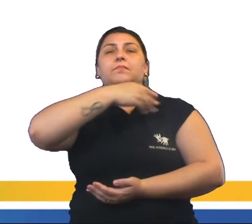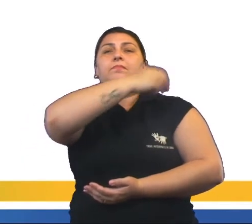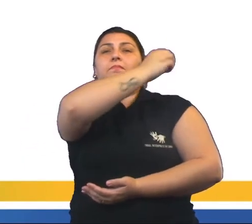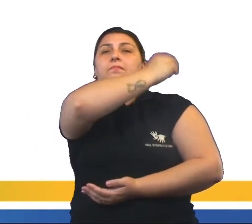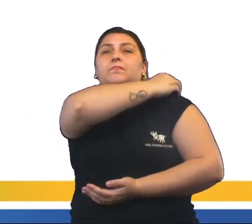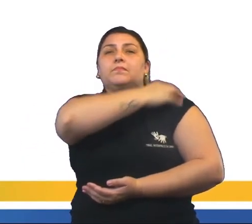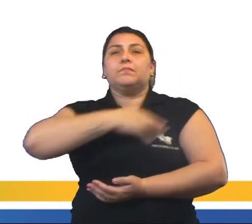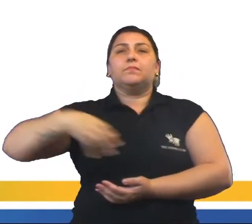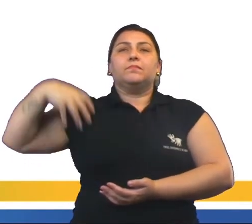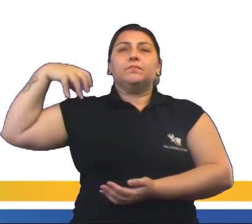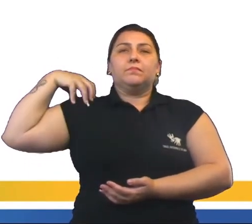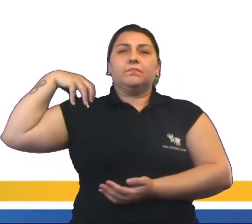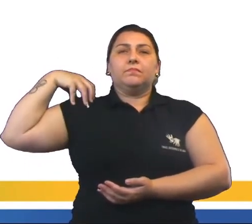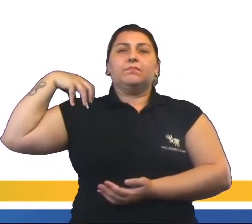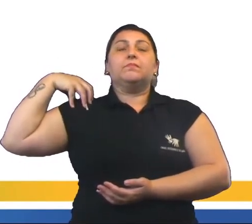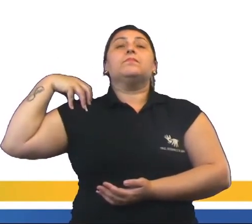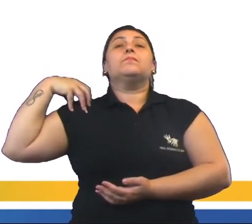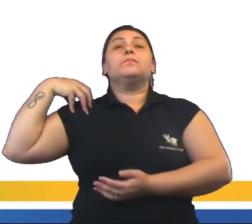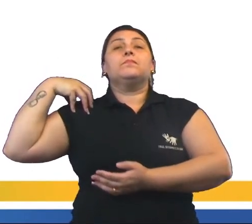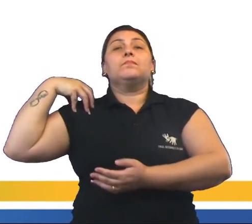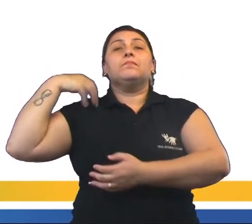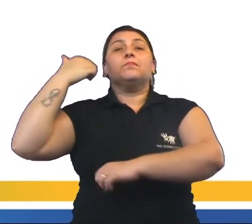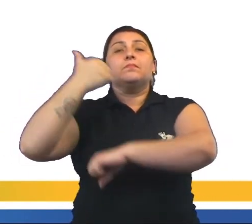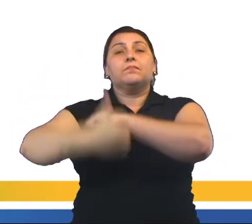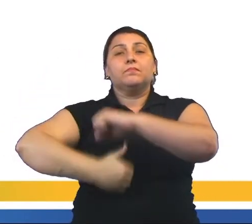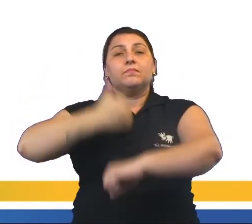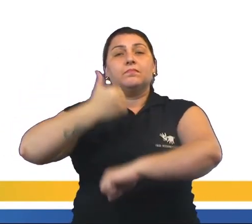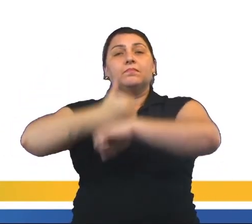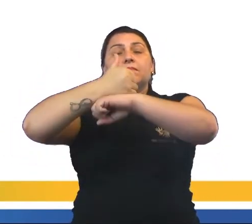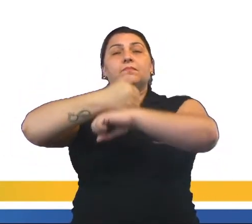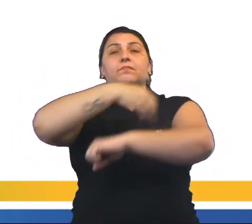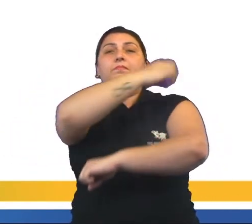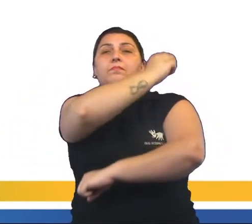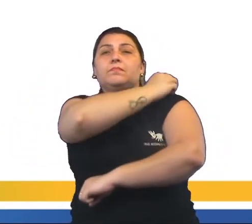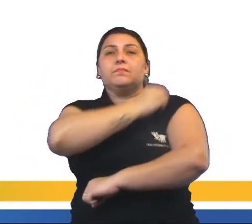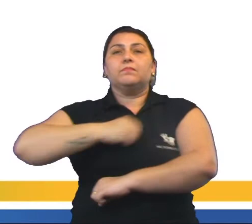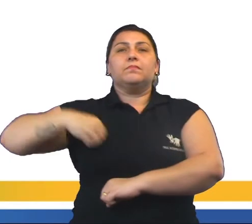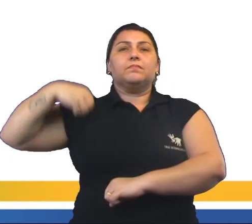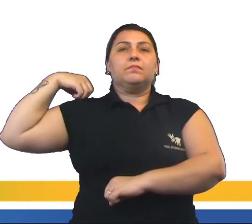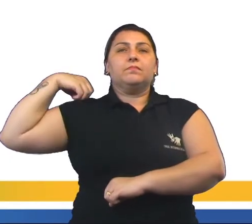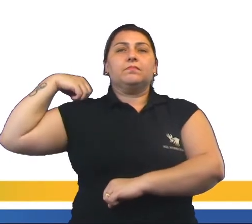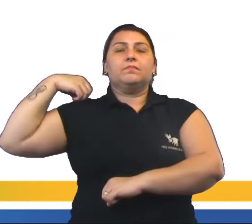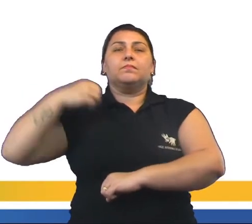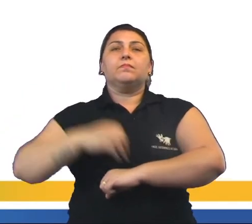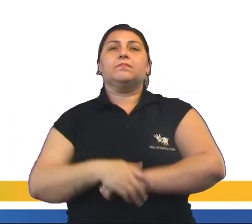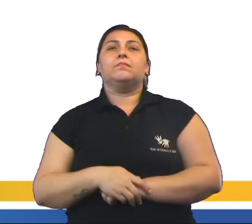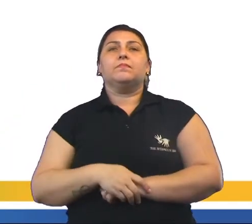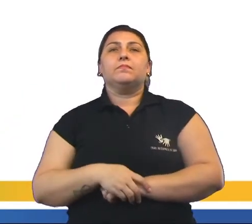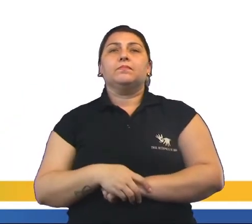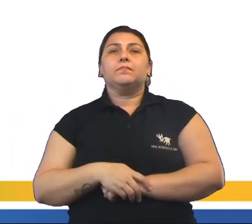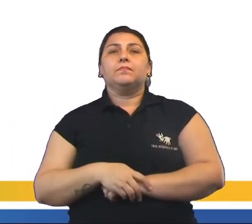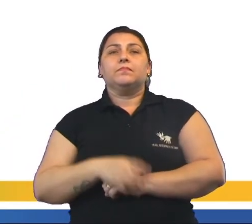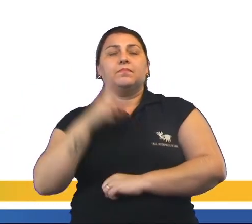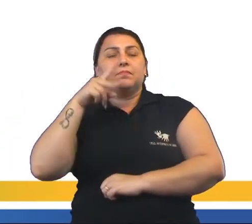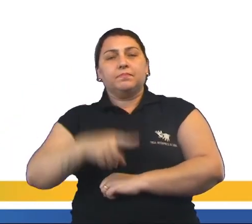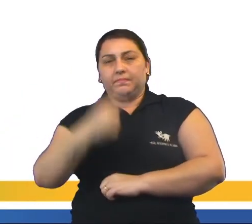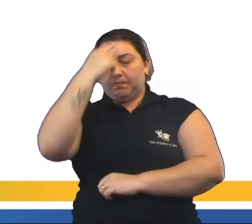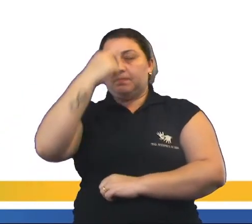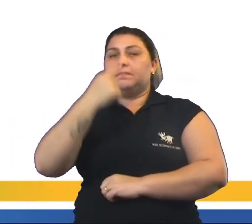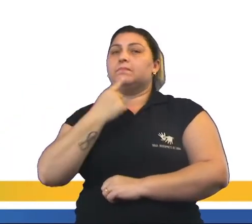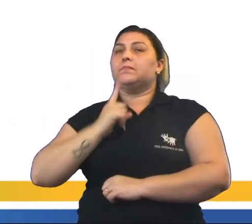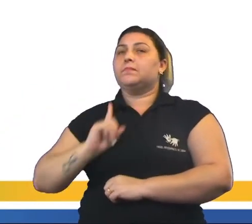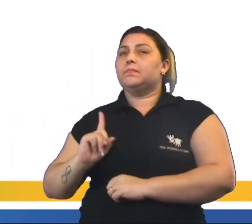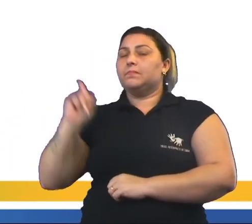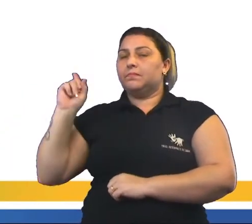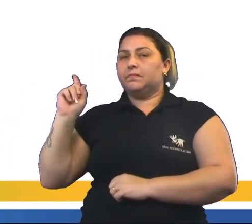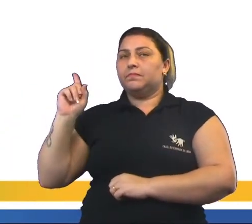Platão, ele foi discípulo, né, de Sócrates, e como analisa na imagem, Sócrates ele